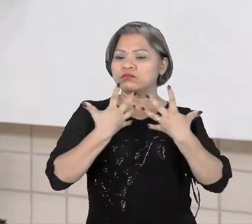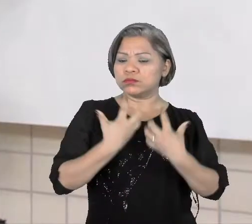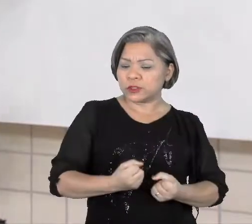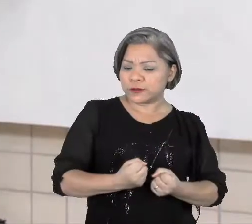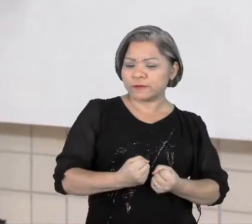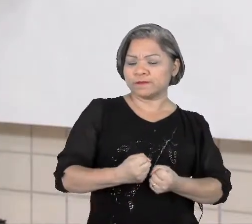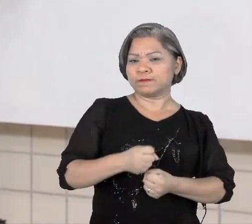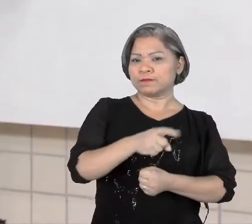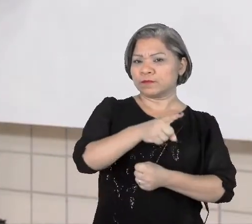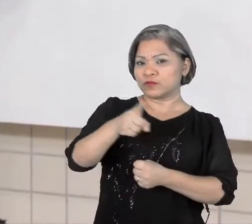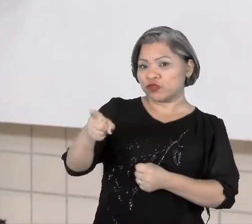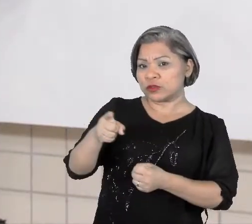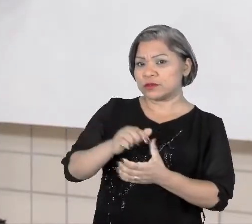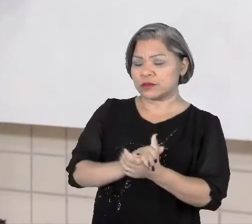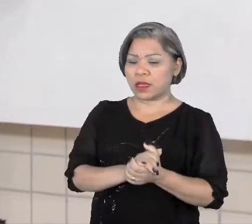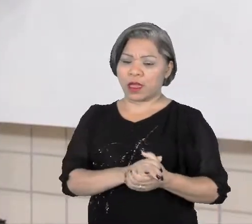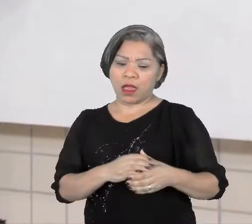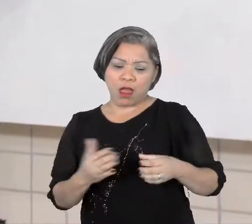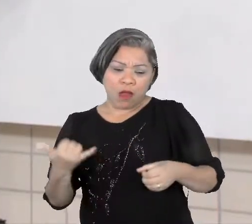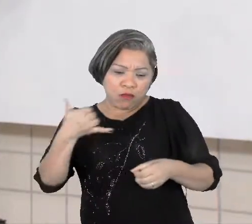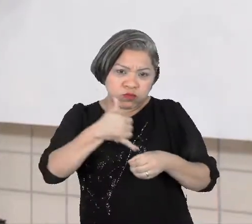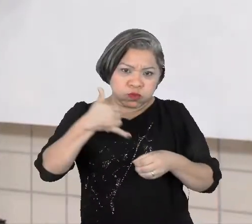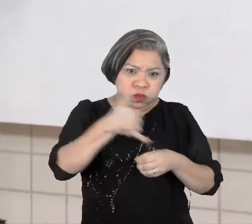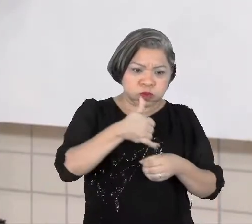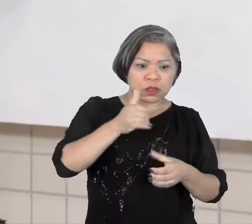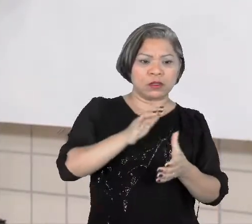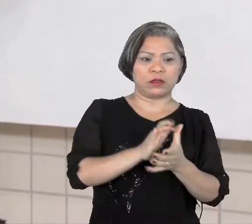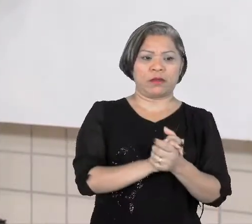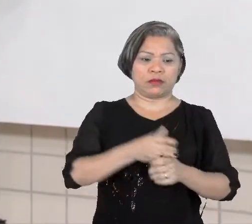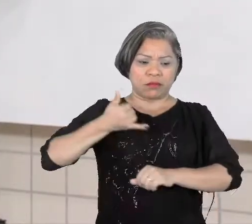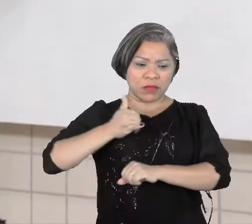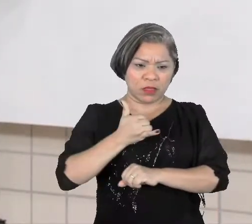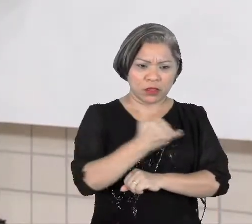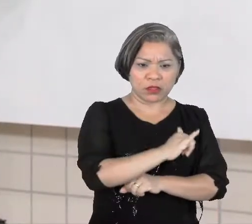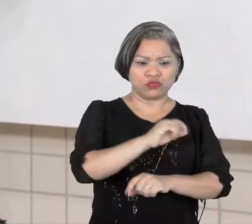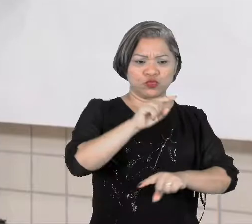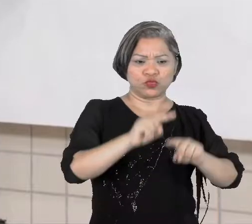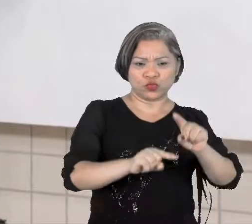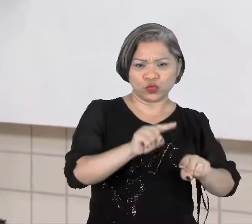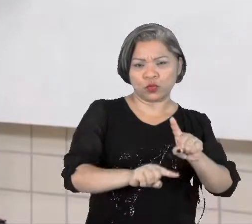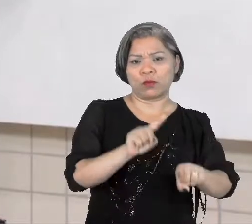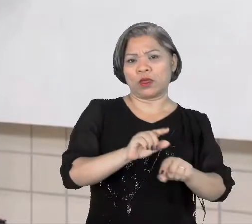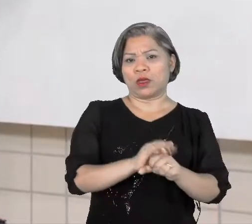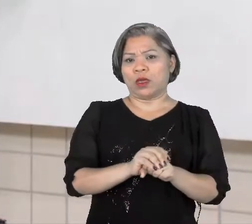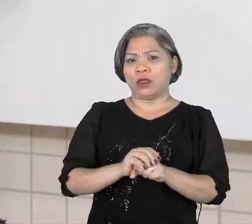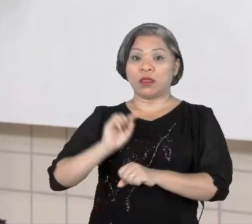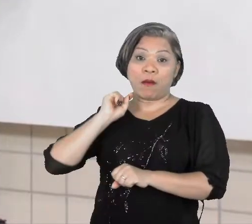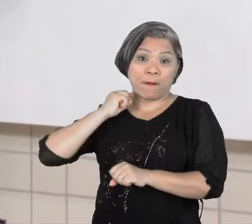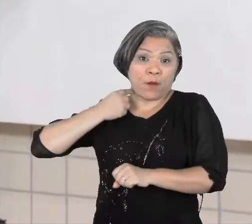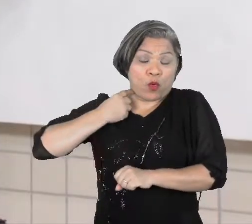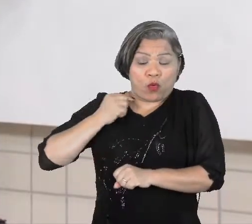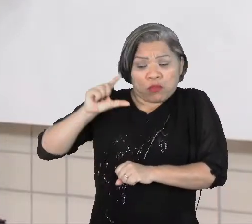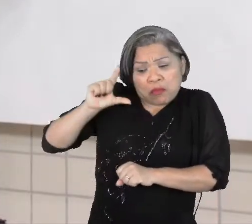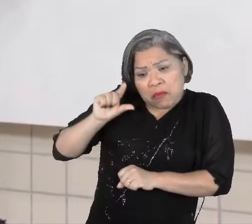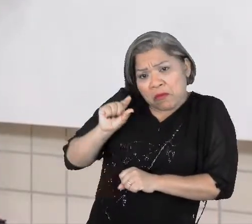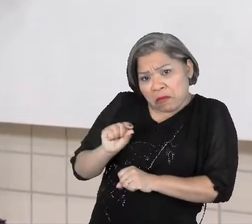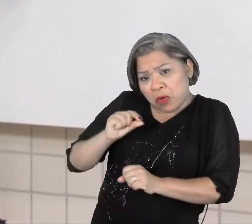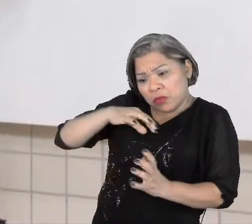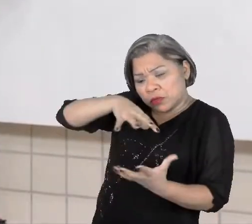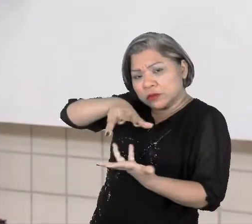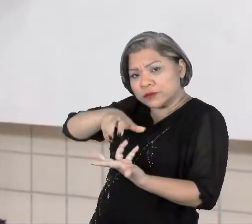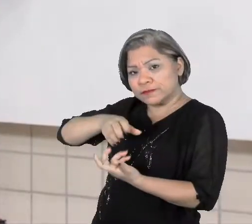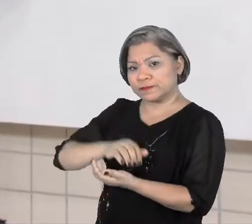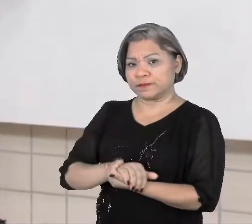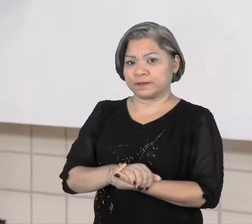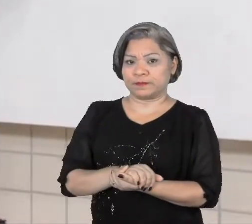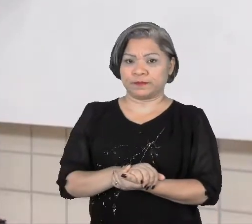ferramentas, alimentar os seus instrumentos, poluindo menos a atmosfera. Quando a gente para